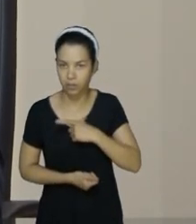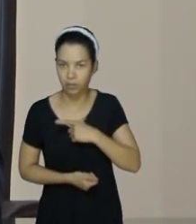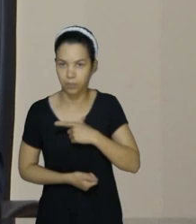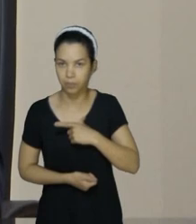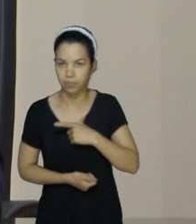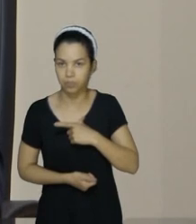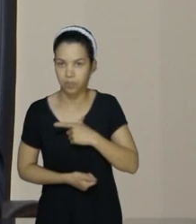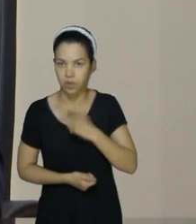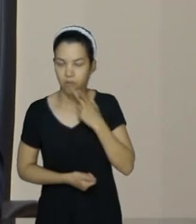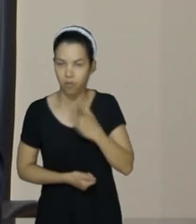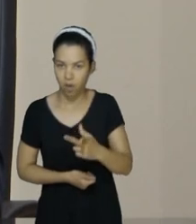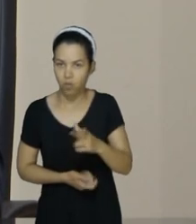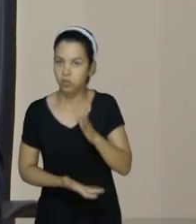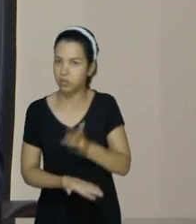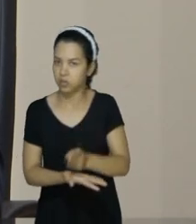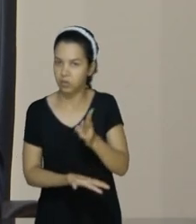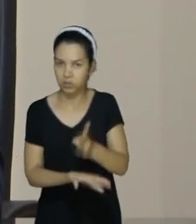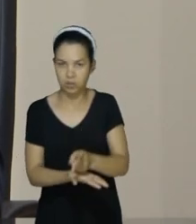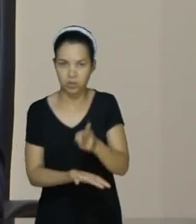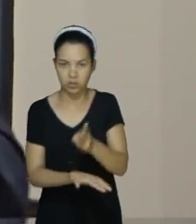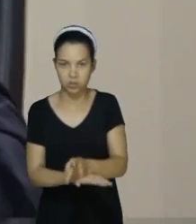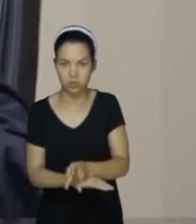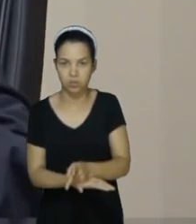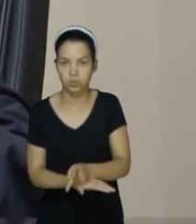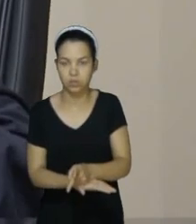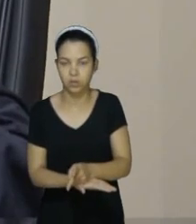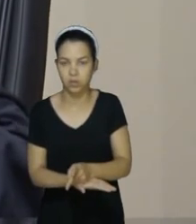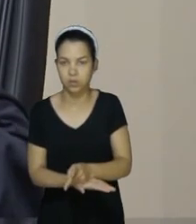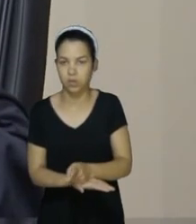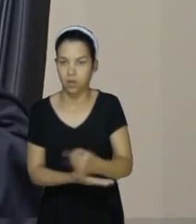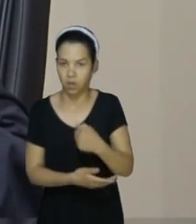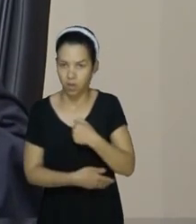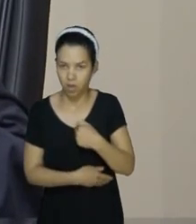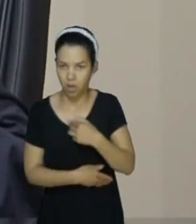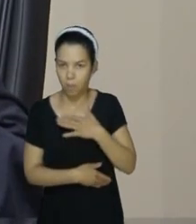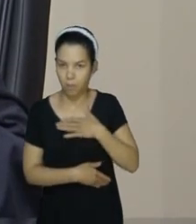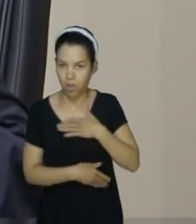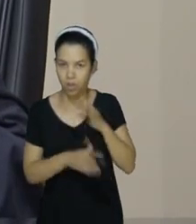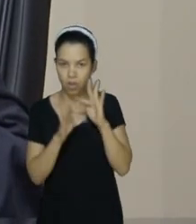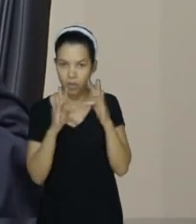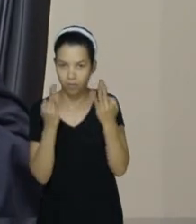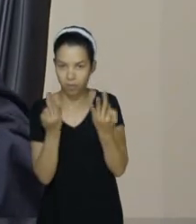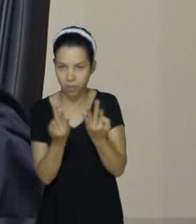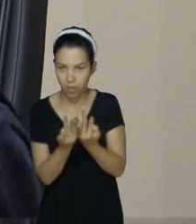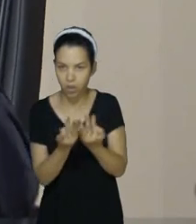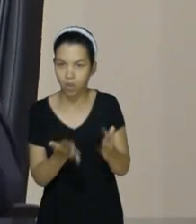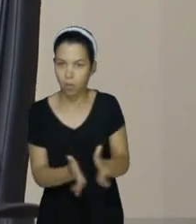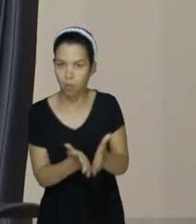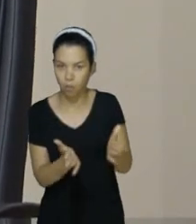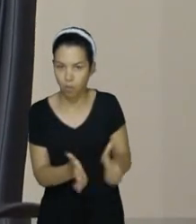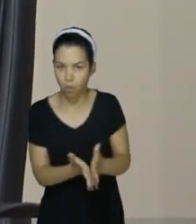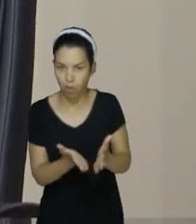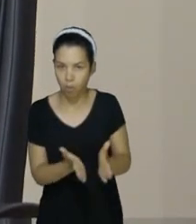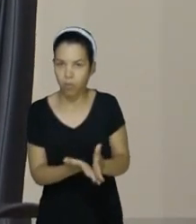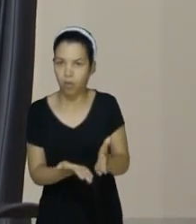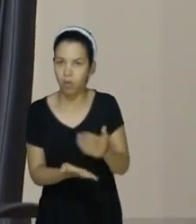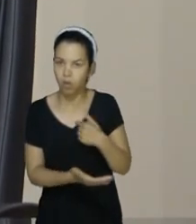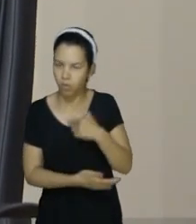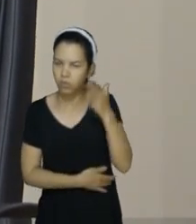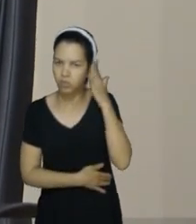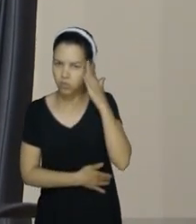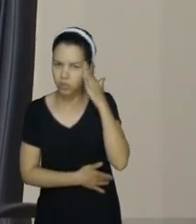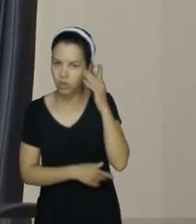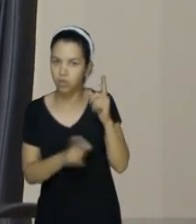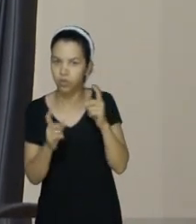Eu dito sempre, né, eu venho de família muito humilde e sei da dificuldade que